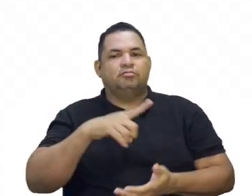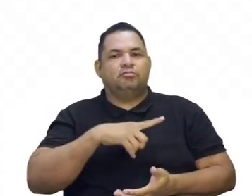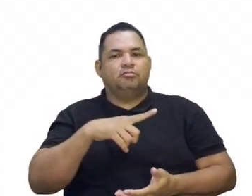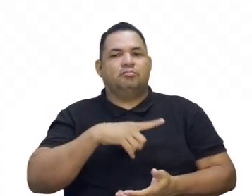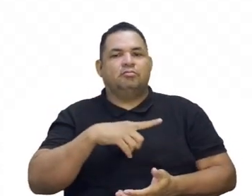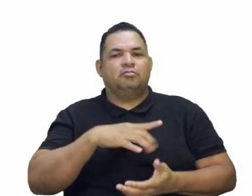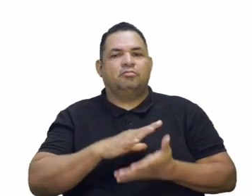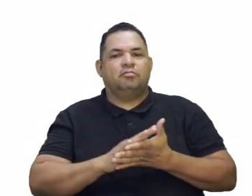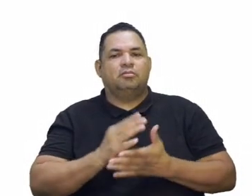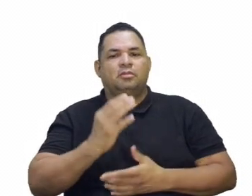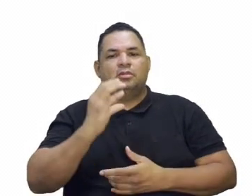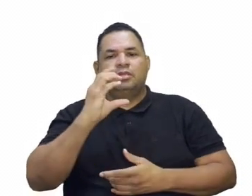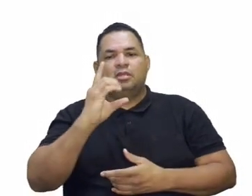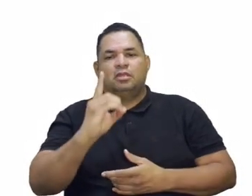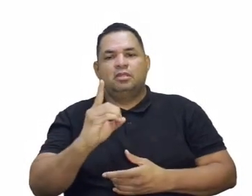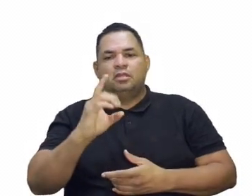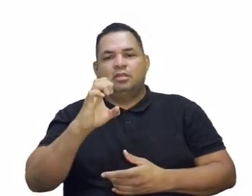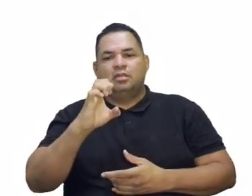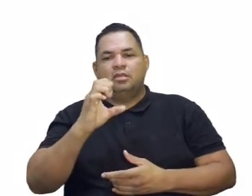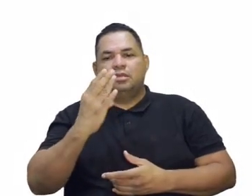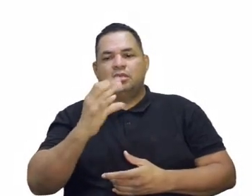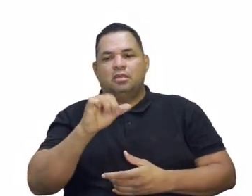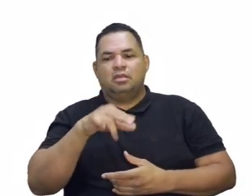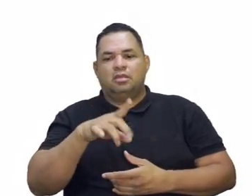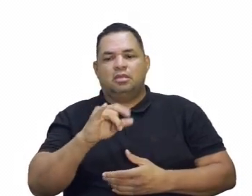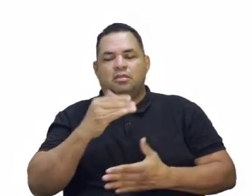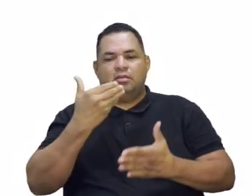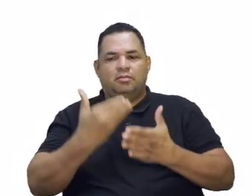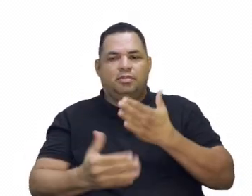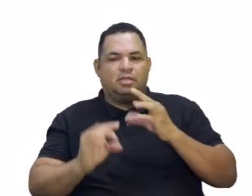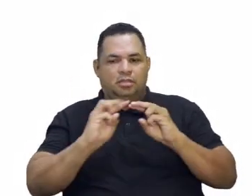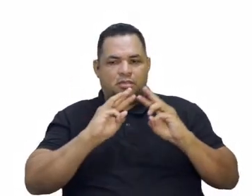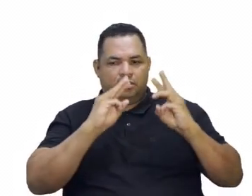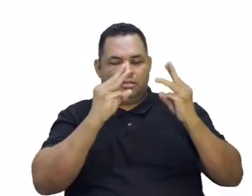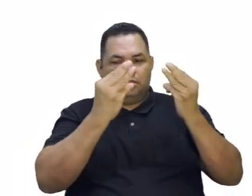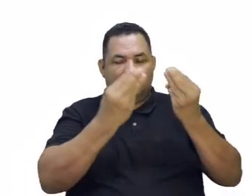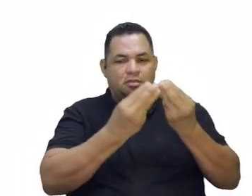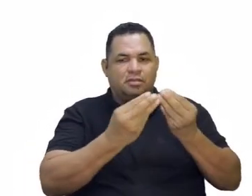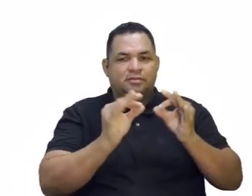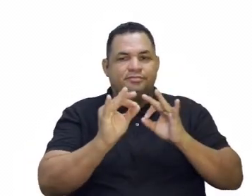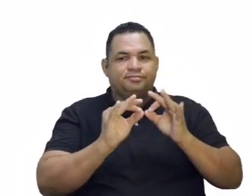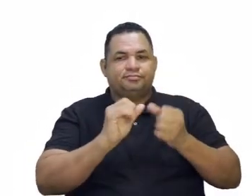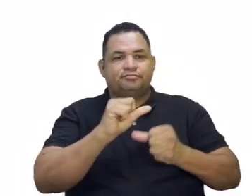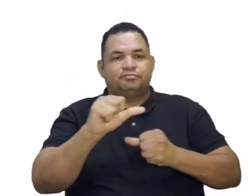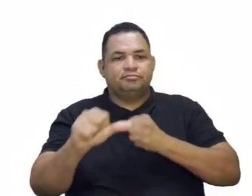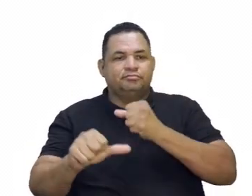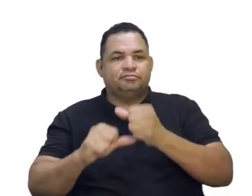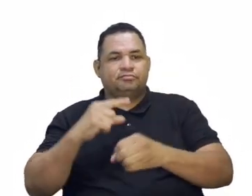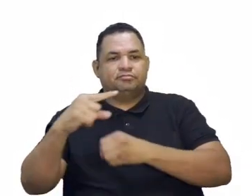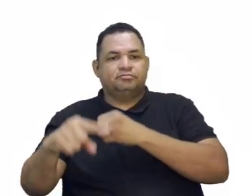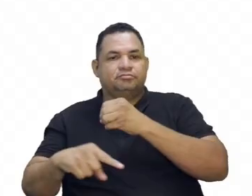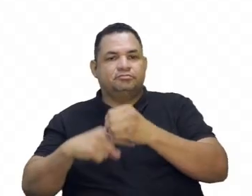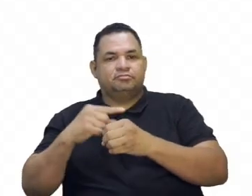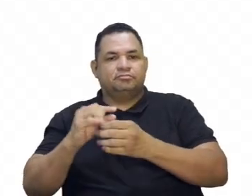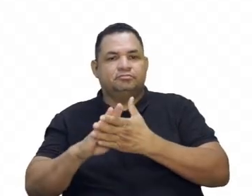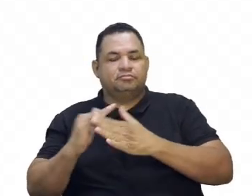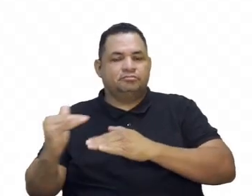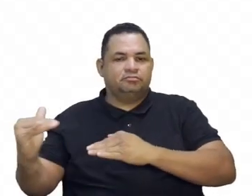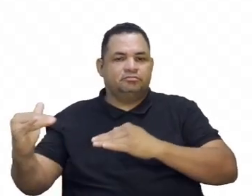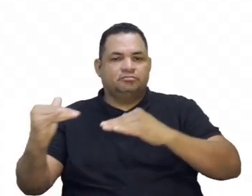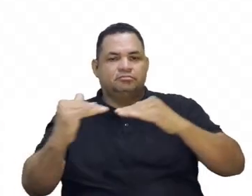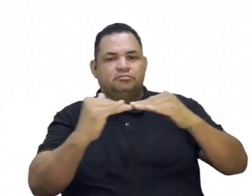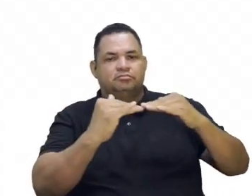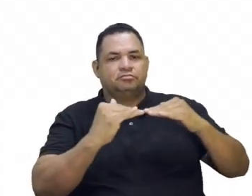de decaimento. Então, ele perde massa até que ele se torne um átomo mais